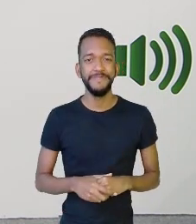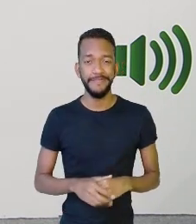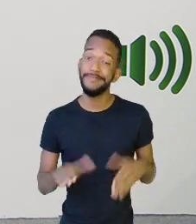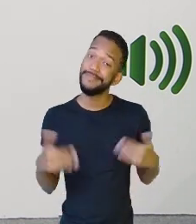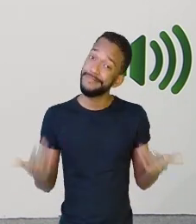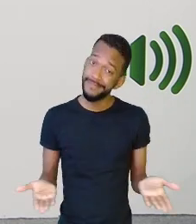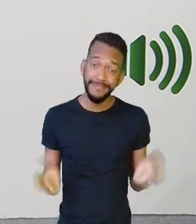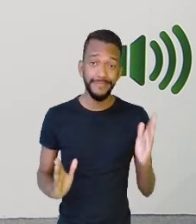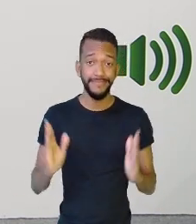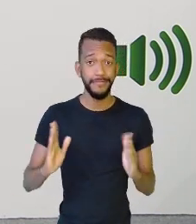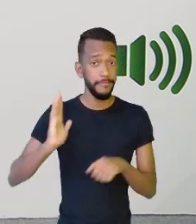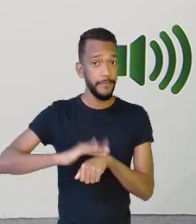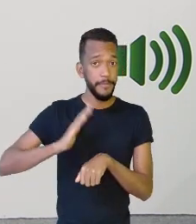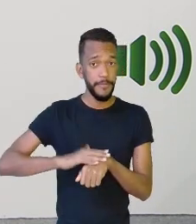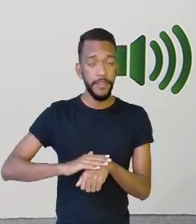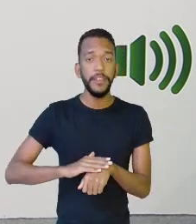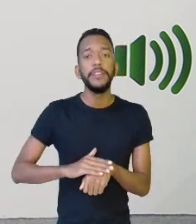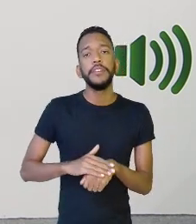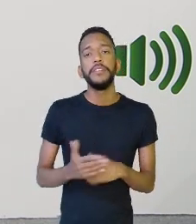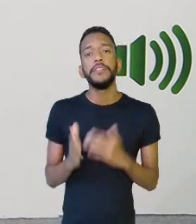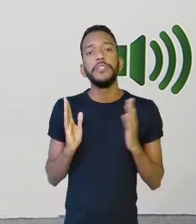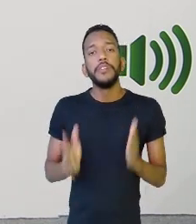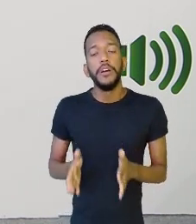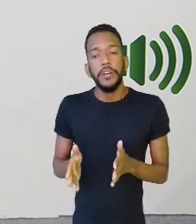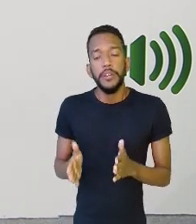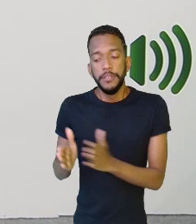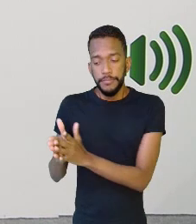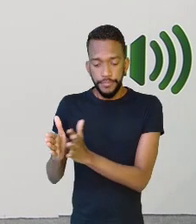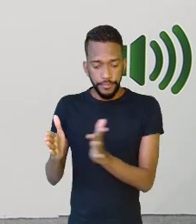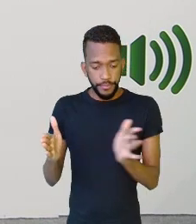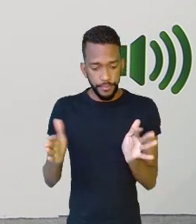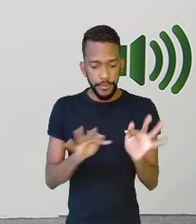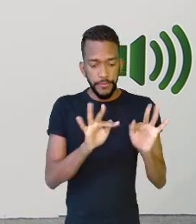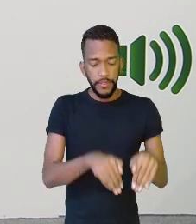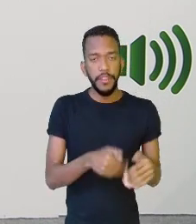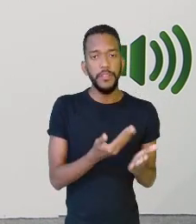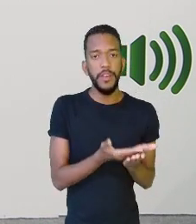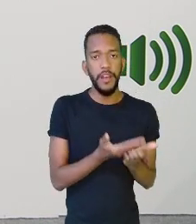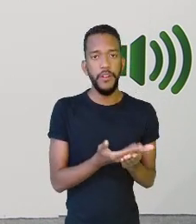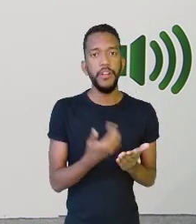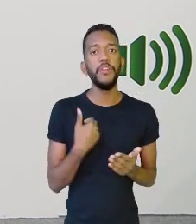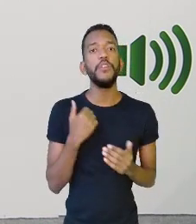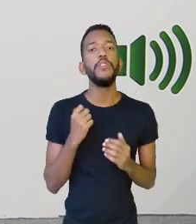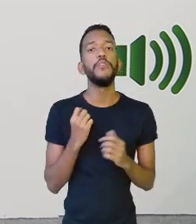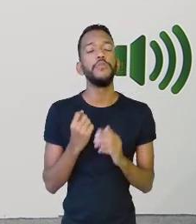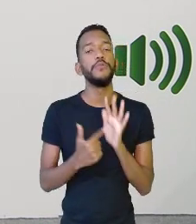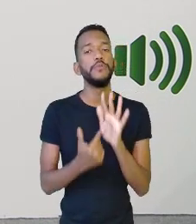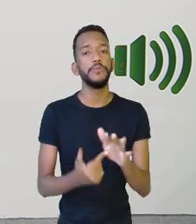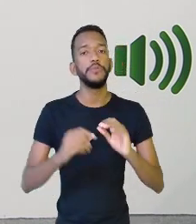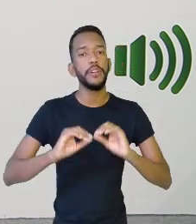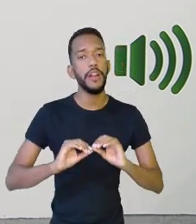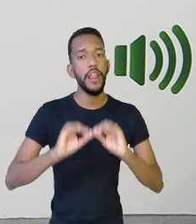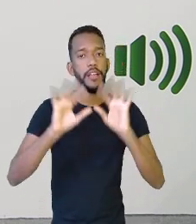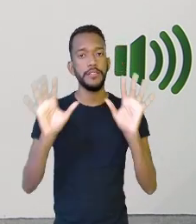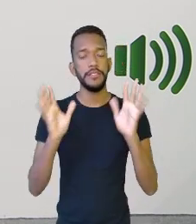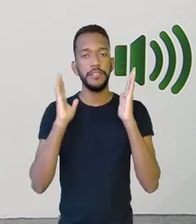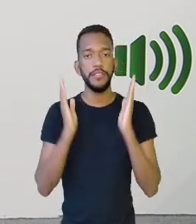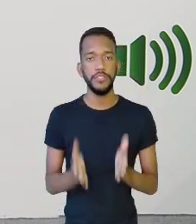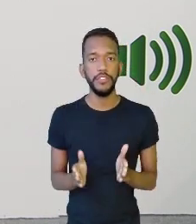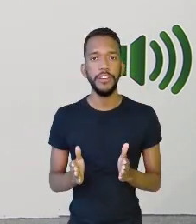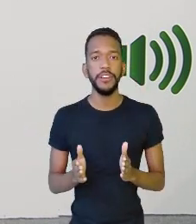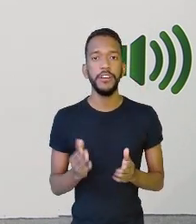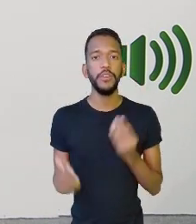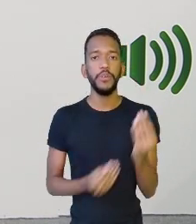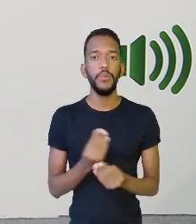aí, nesse momento, já no finalzinho lá da aula, eu vou esclarecer para vocês